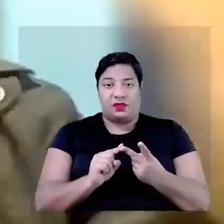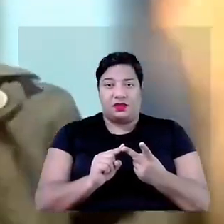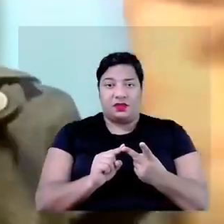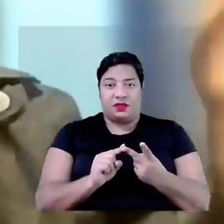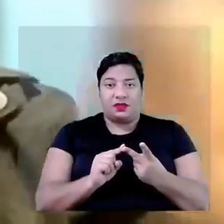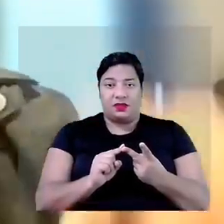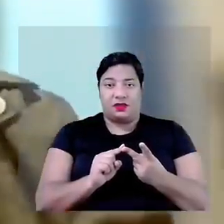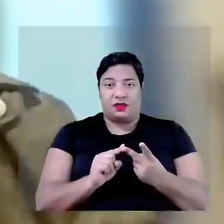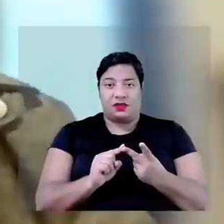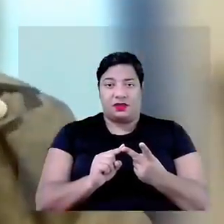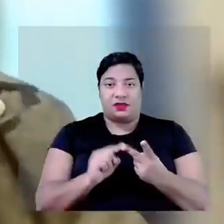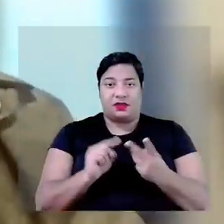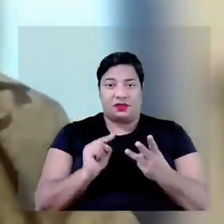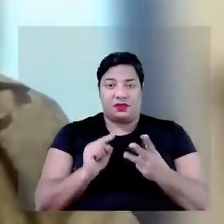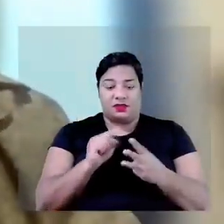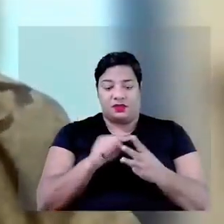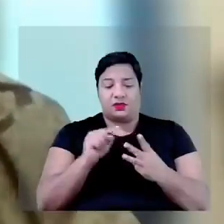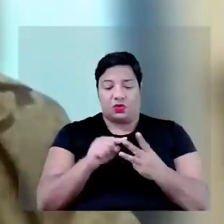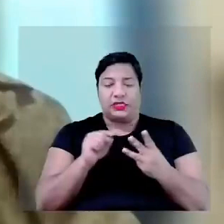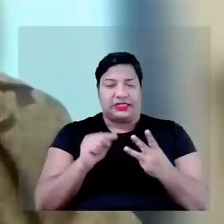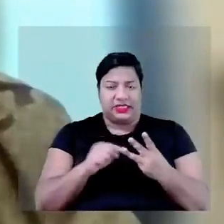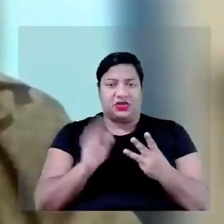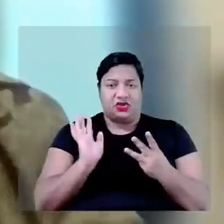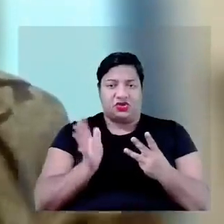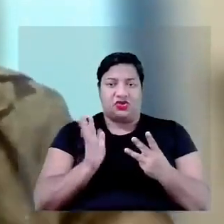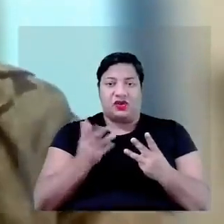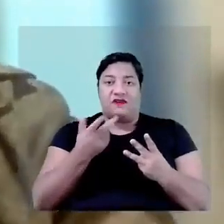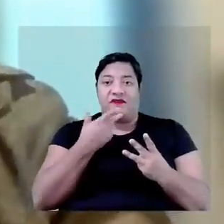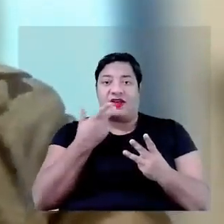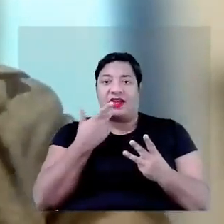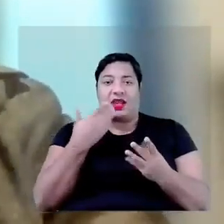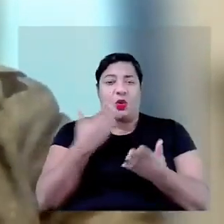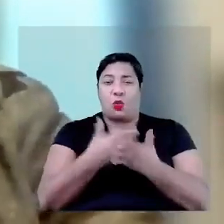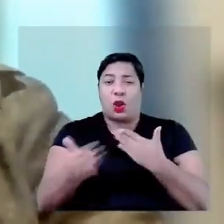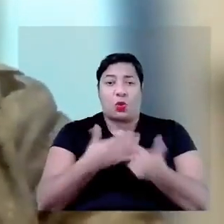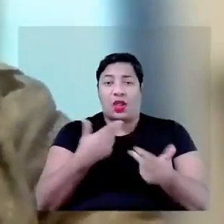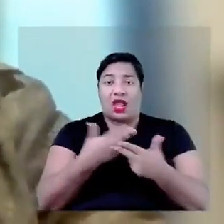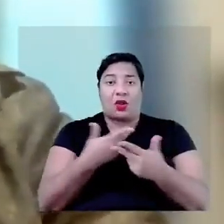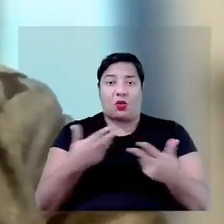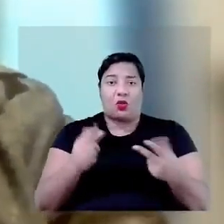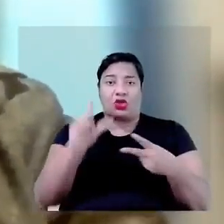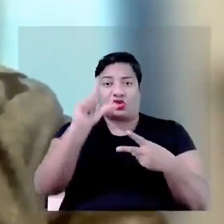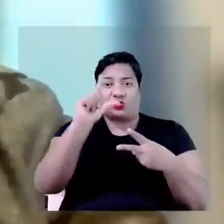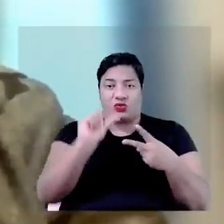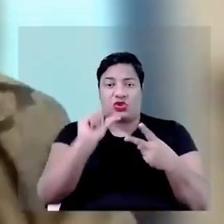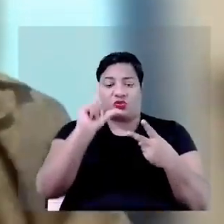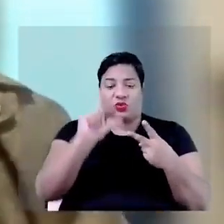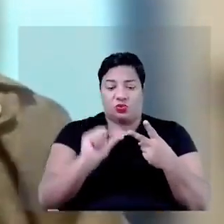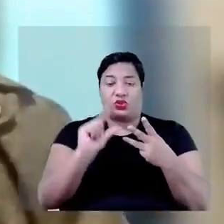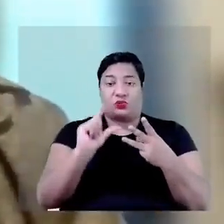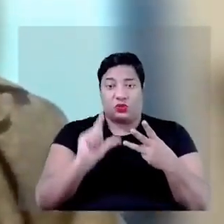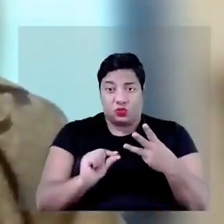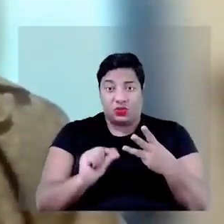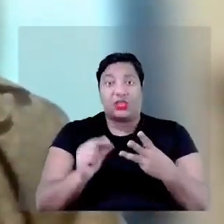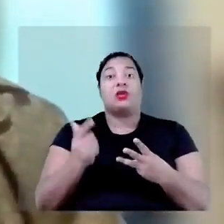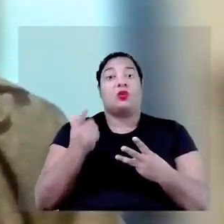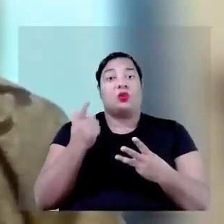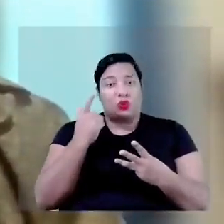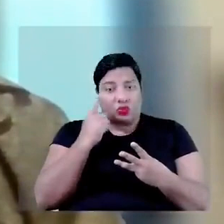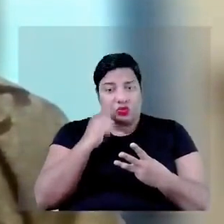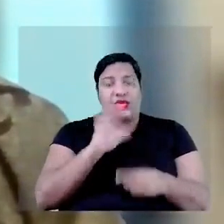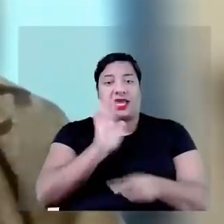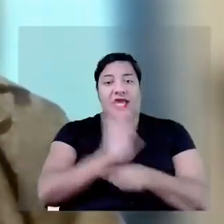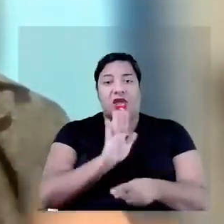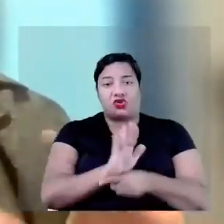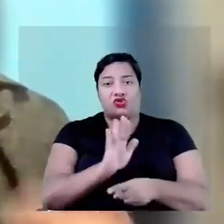enfim, aquelas três dimensões, qualquer coisa que como um profissional faça, ele vai estar colaborando